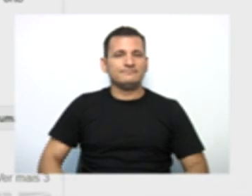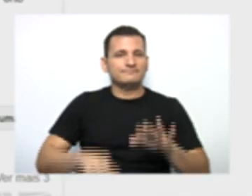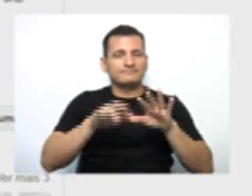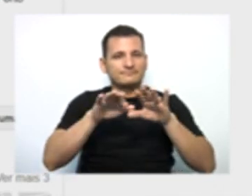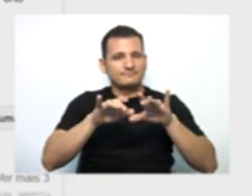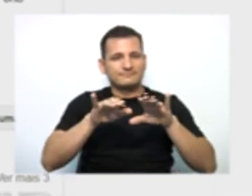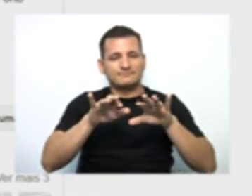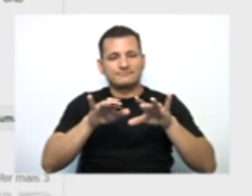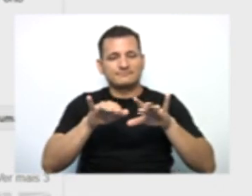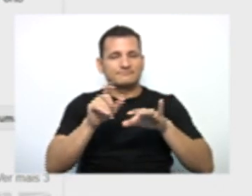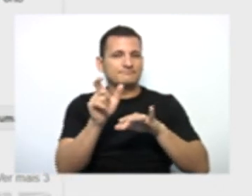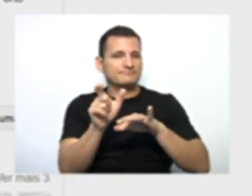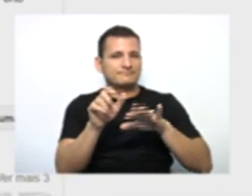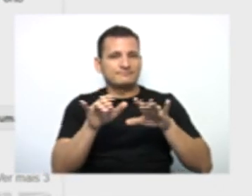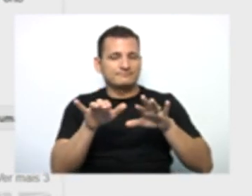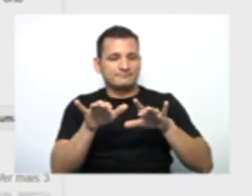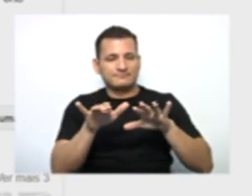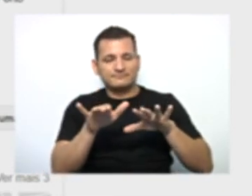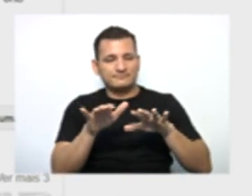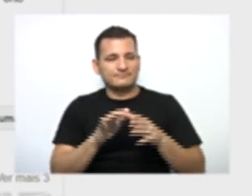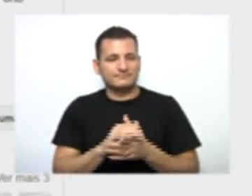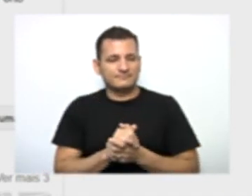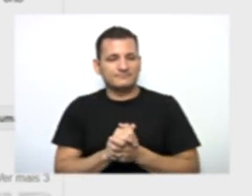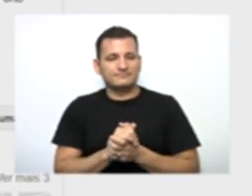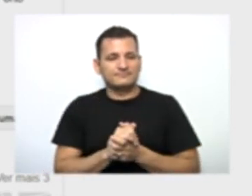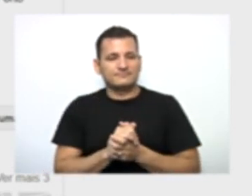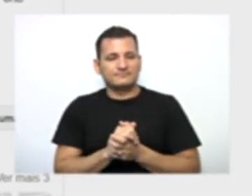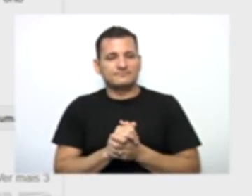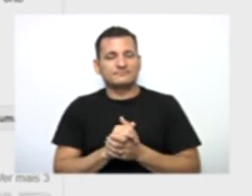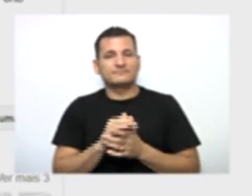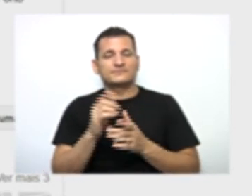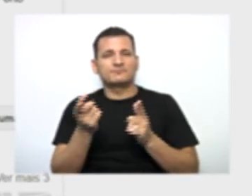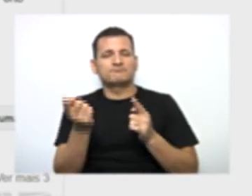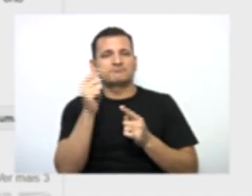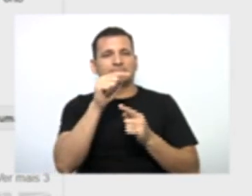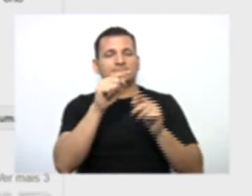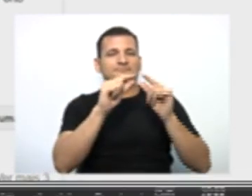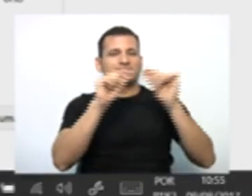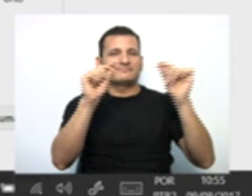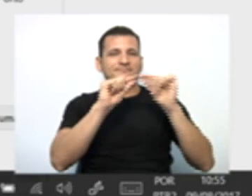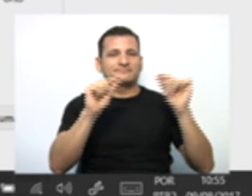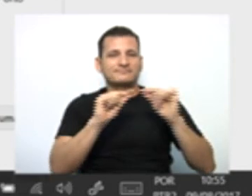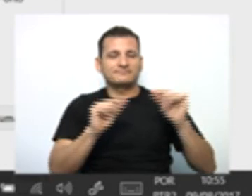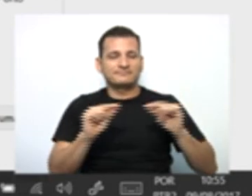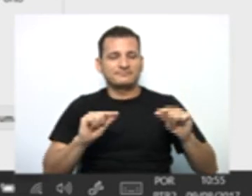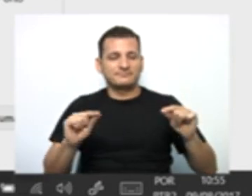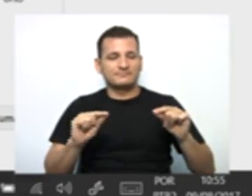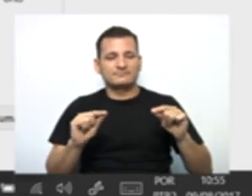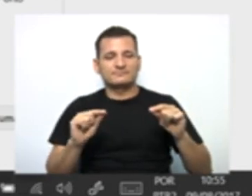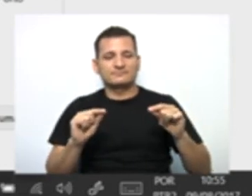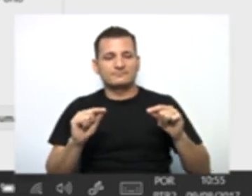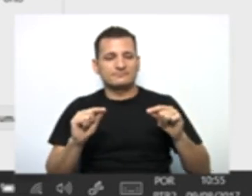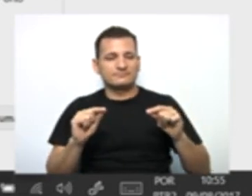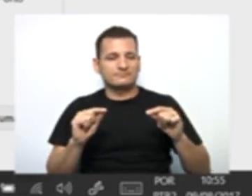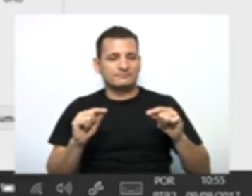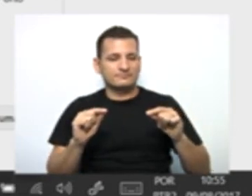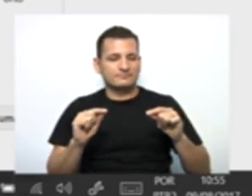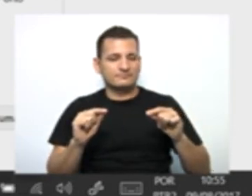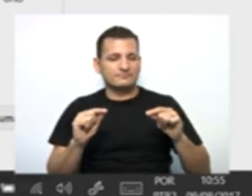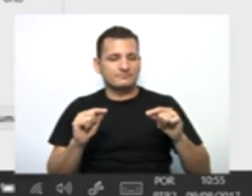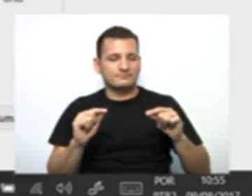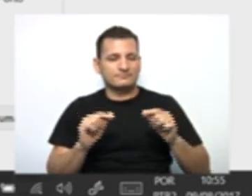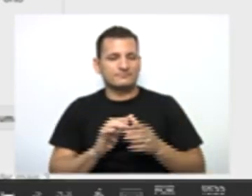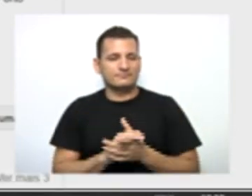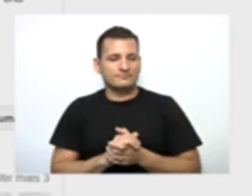as palavras que eu quero. E, pessoal, quando ele aparece nesse sentido, vou iniciar a minha lupa para que